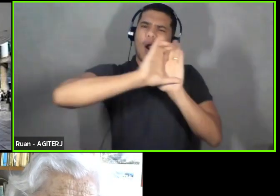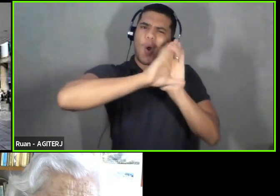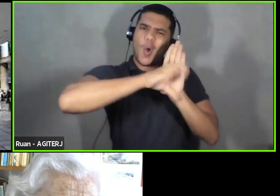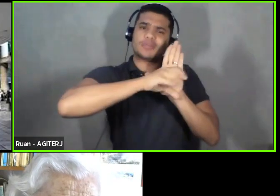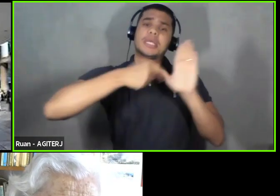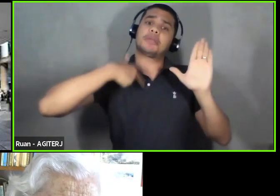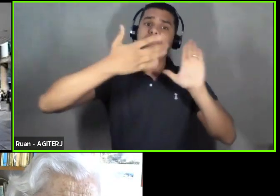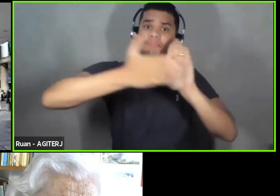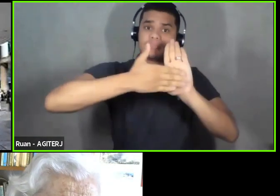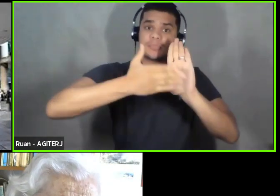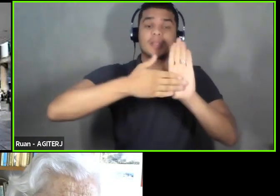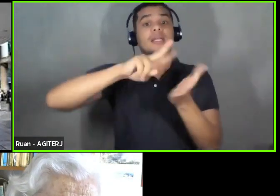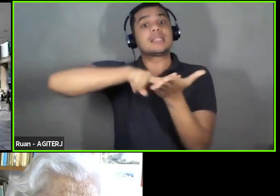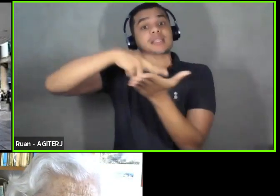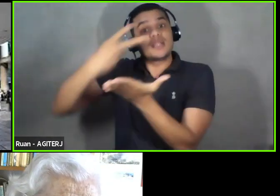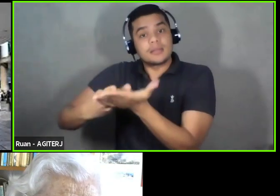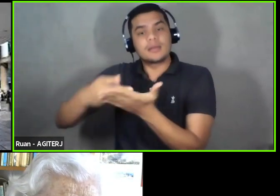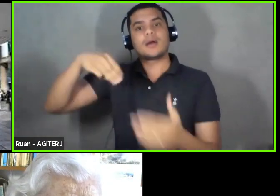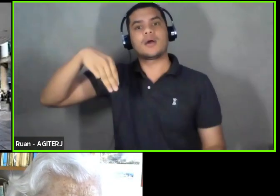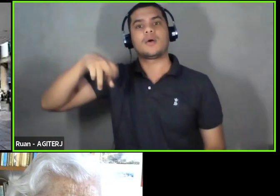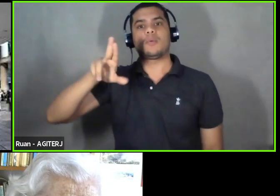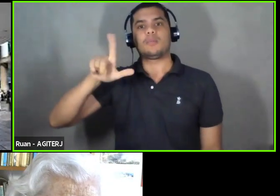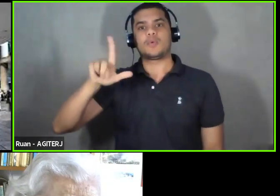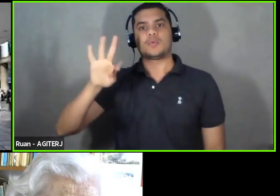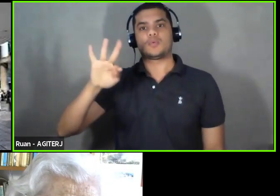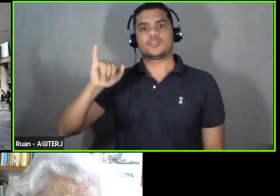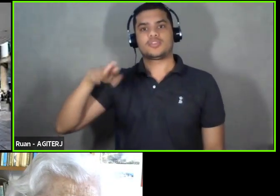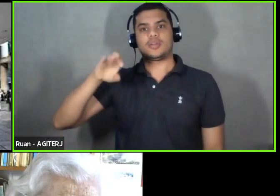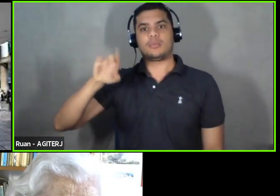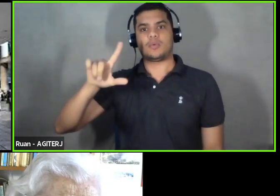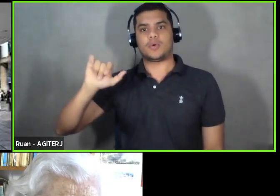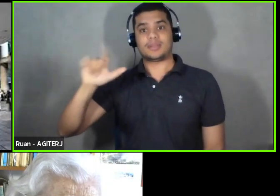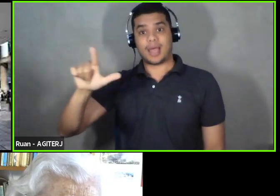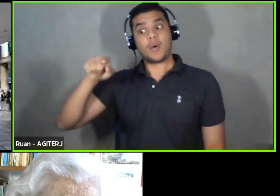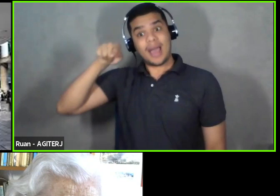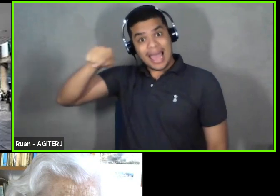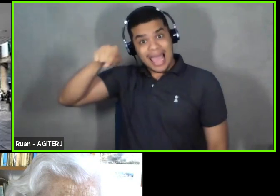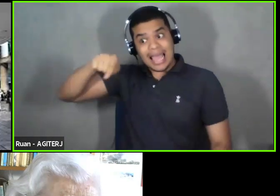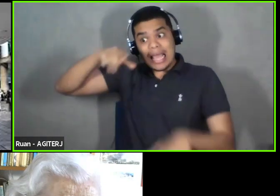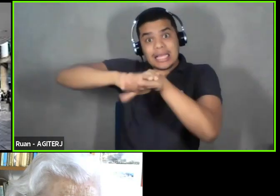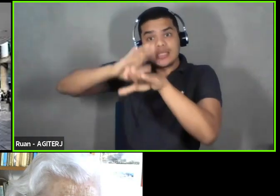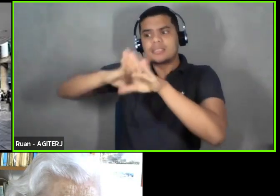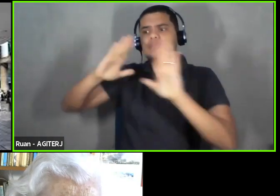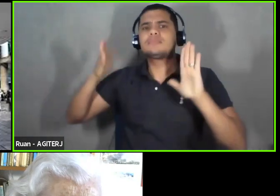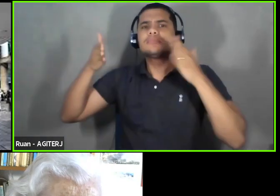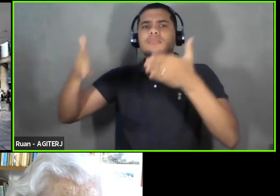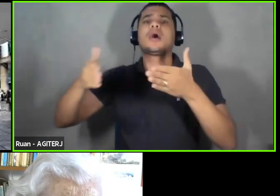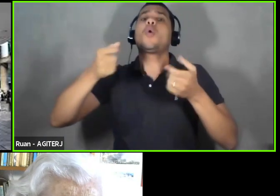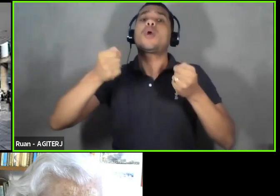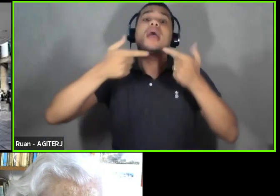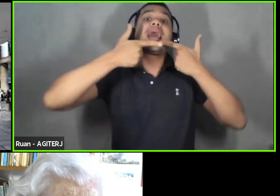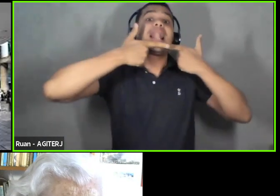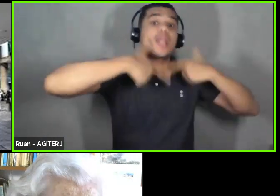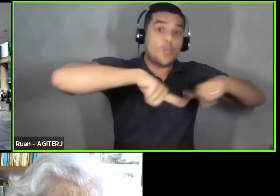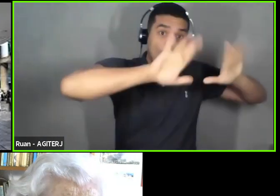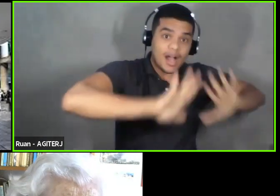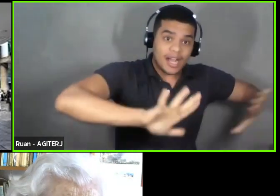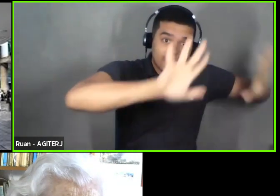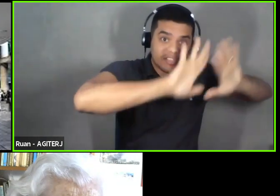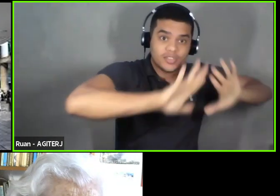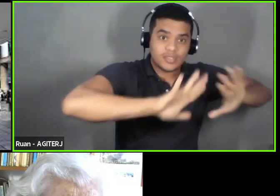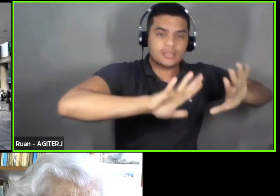é o de tradução multimodal, em que a multimodalidade se refere tanto à linguagem, né, os